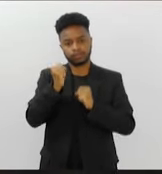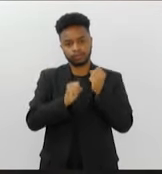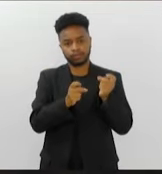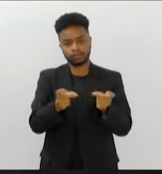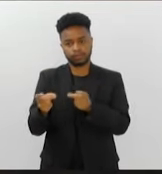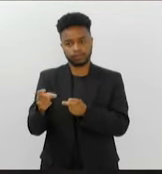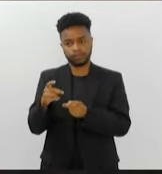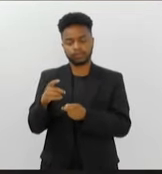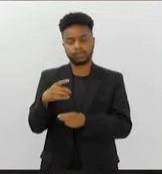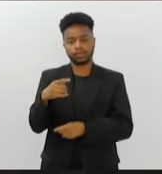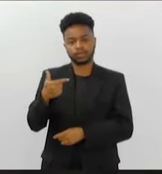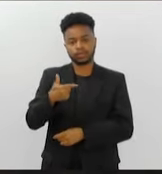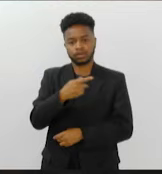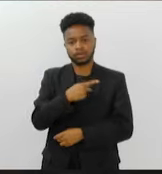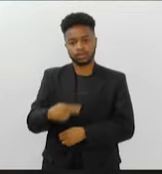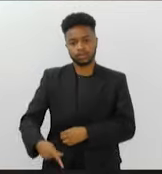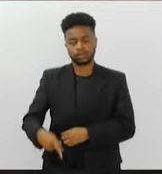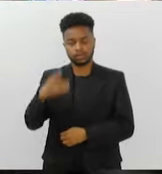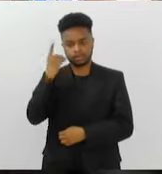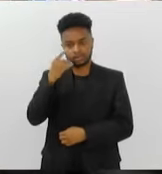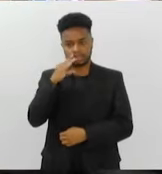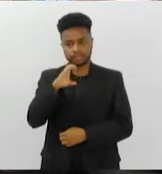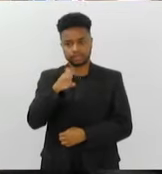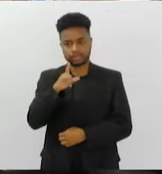vice-presidenta, deputada Célia Jordão.